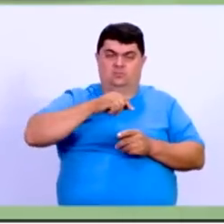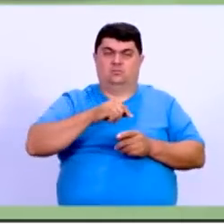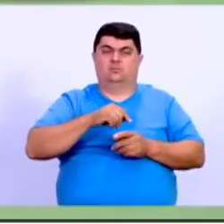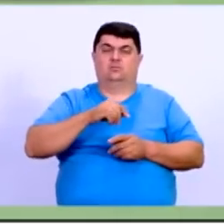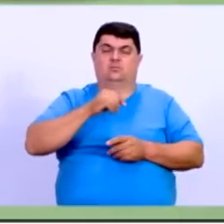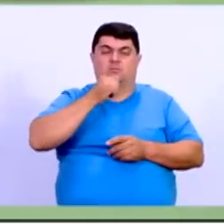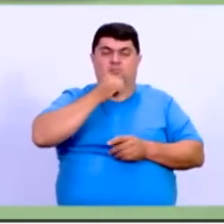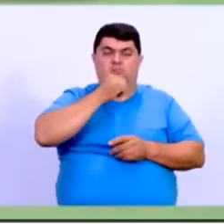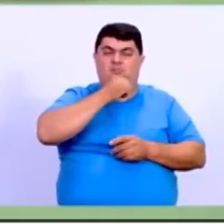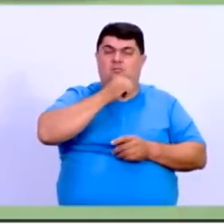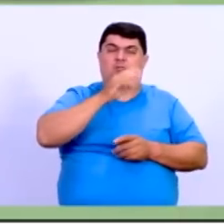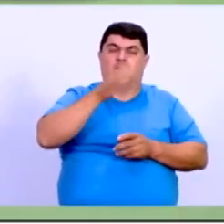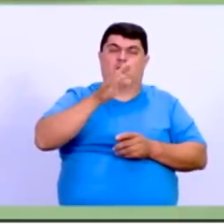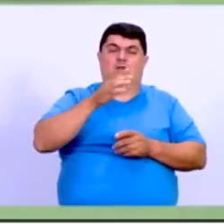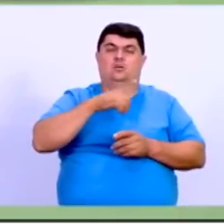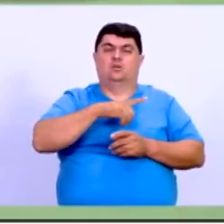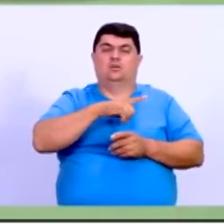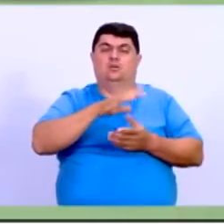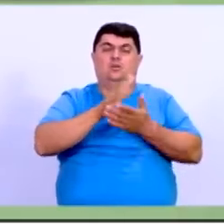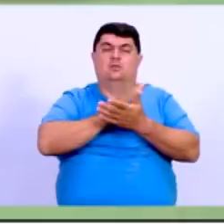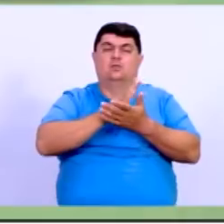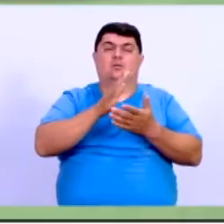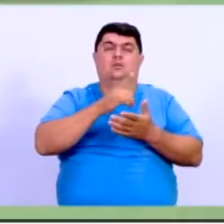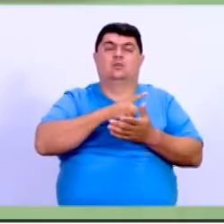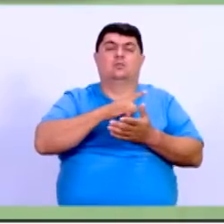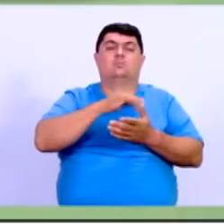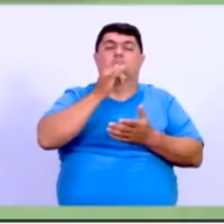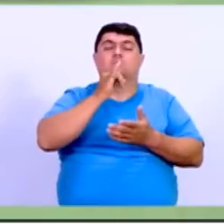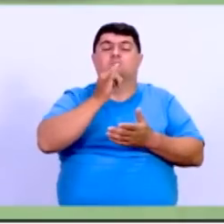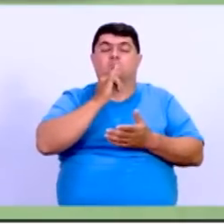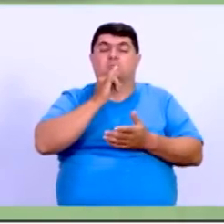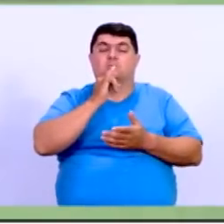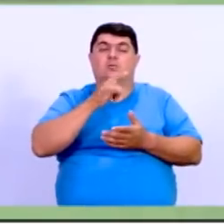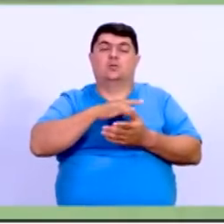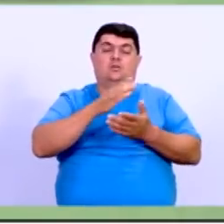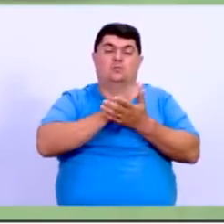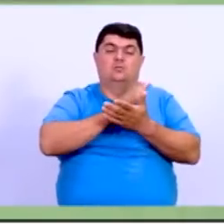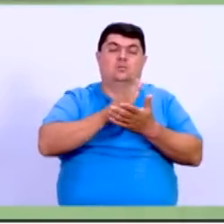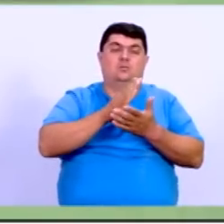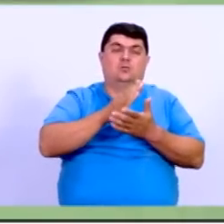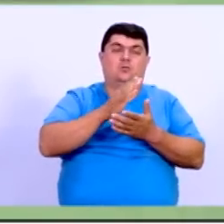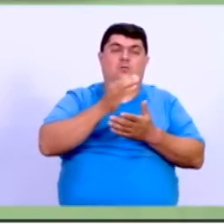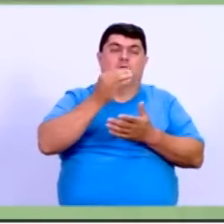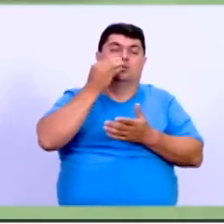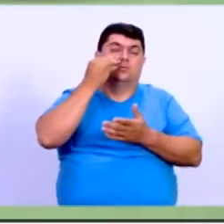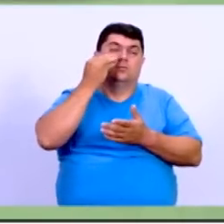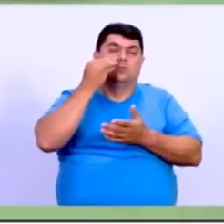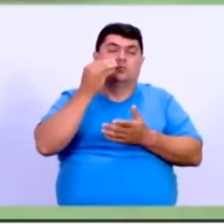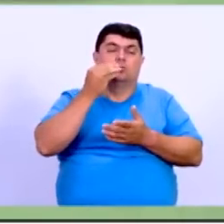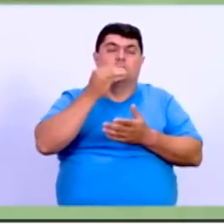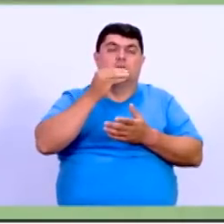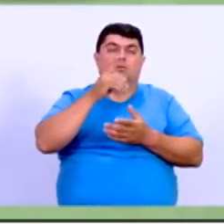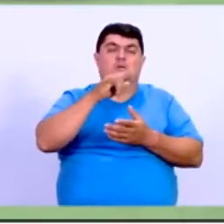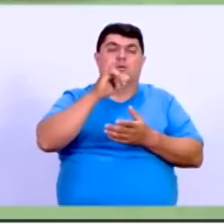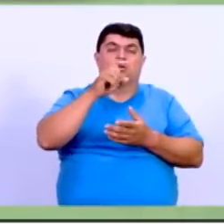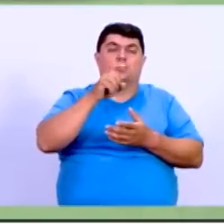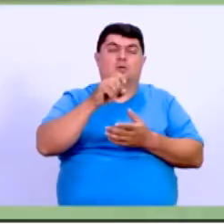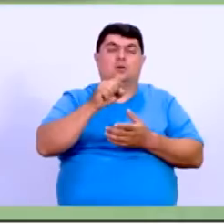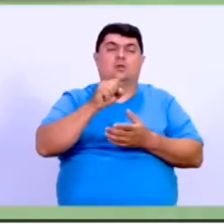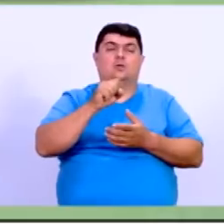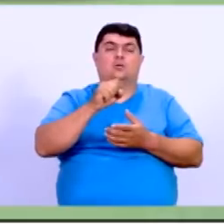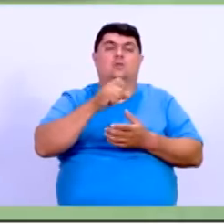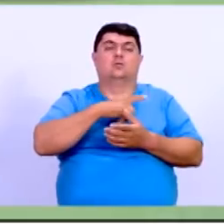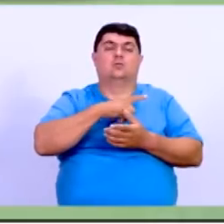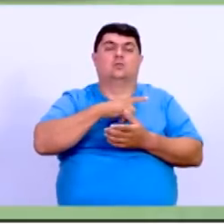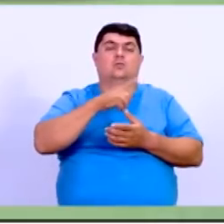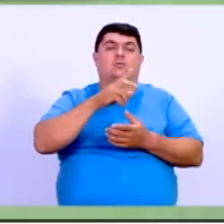ao sistema operacional, nós elencamos aqui alguns exemplos, tá? Tem servidores que funcionam com o sistema operacional Linux e servidores